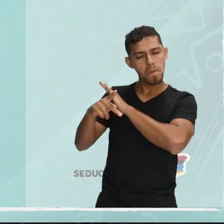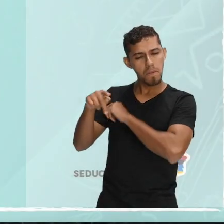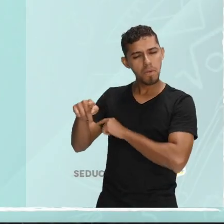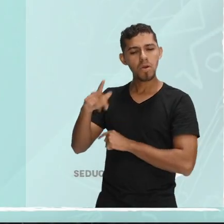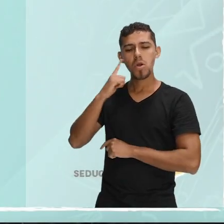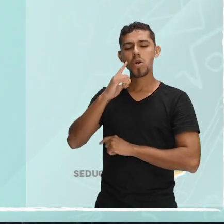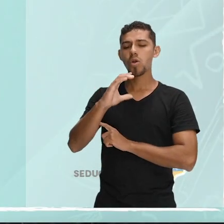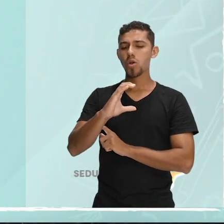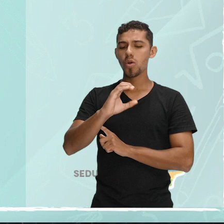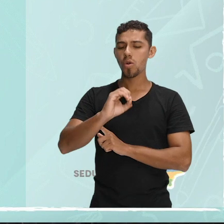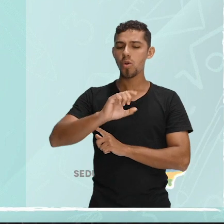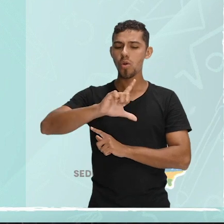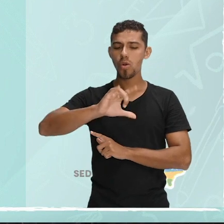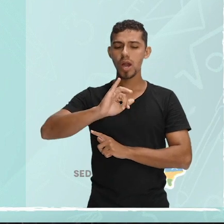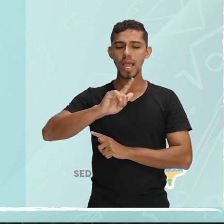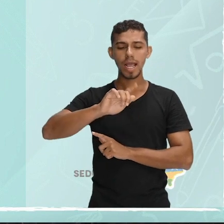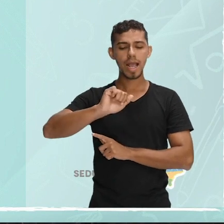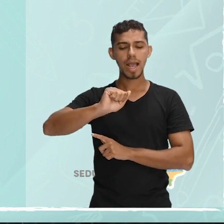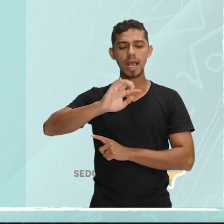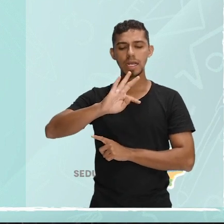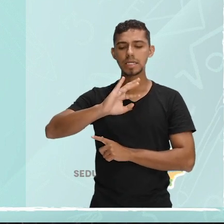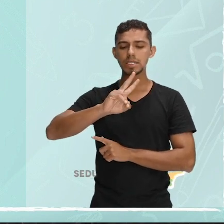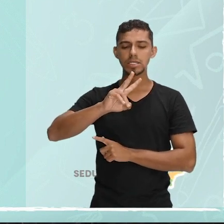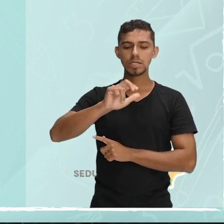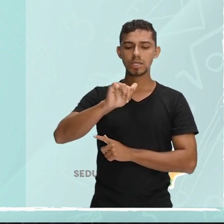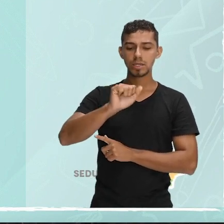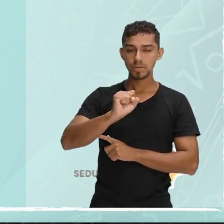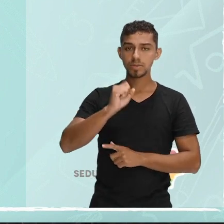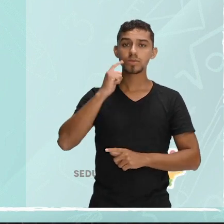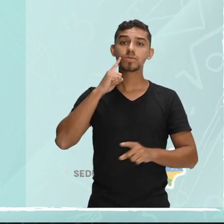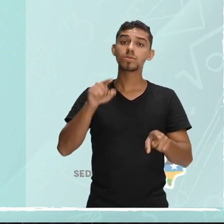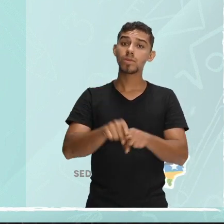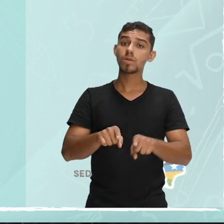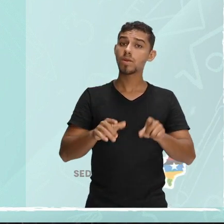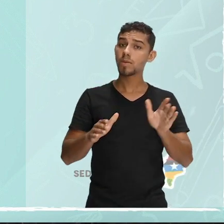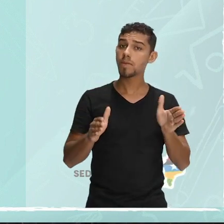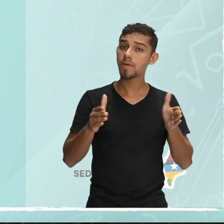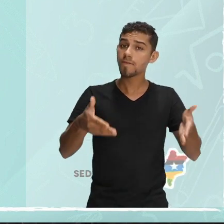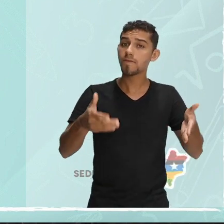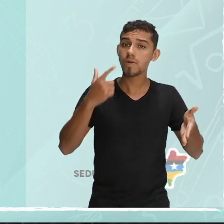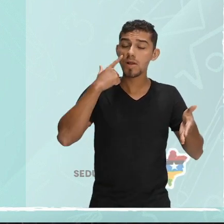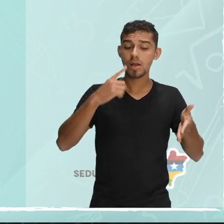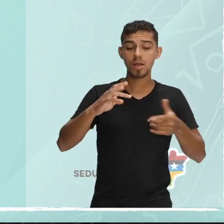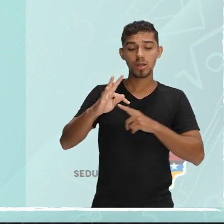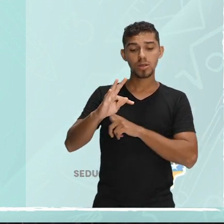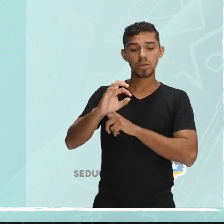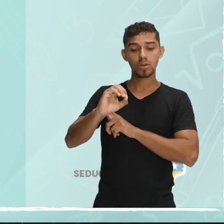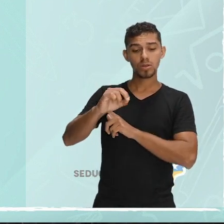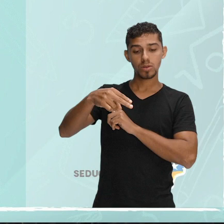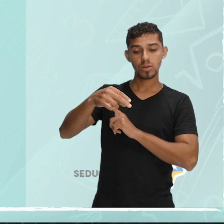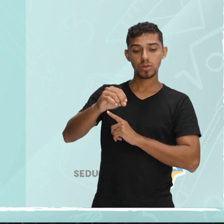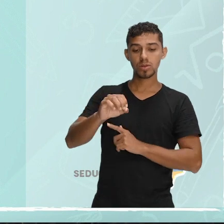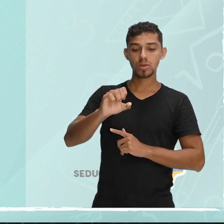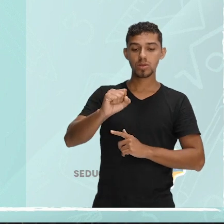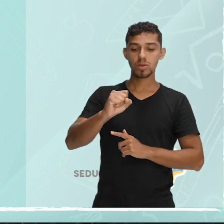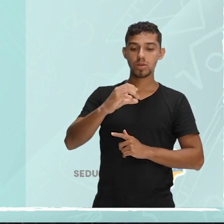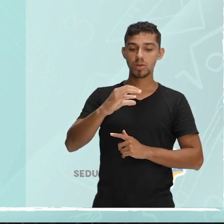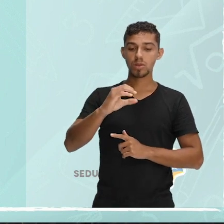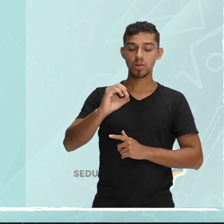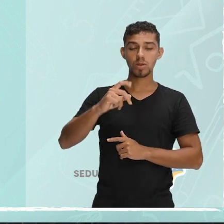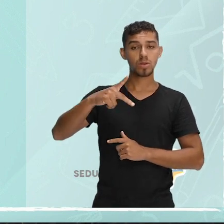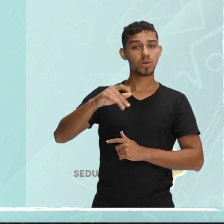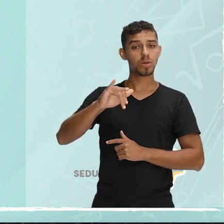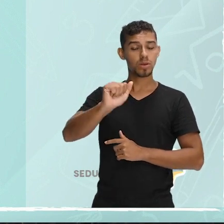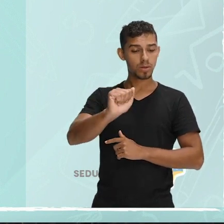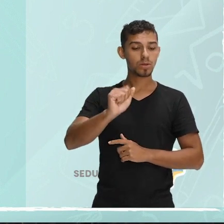focando na primeira, a tonoscopia. Também, nós vamos trazer um conceito de propriedades, também